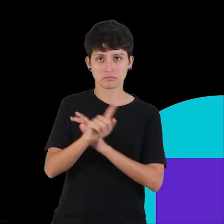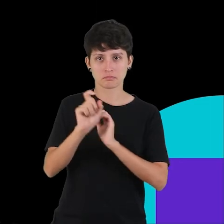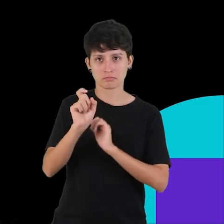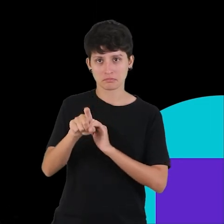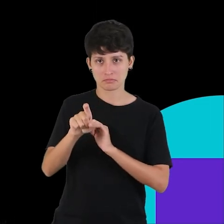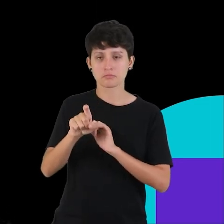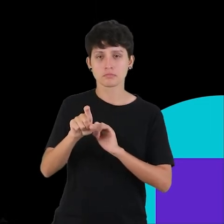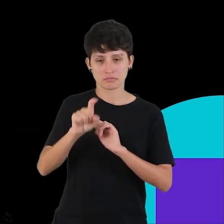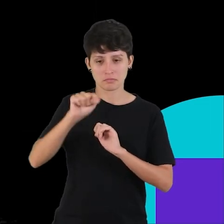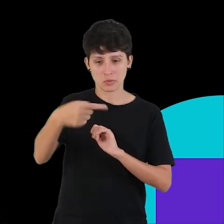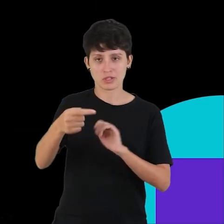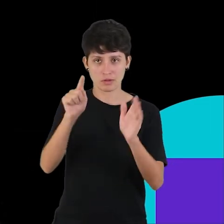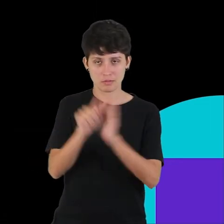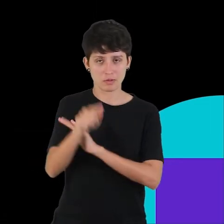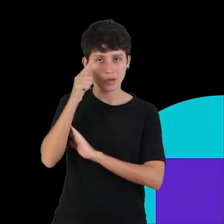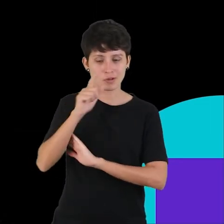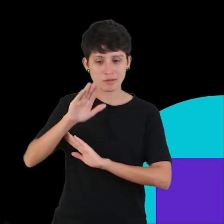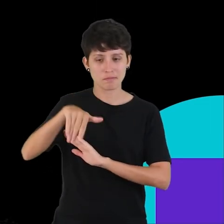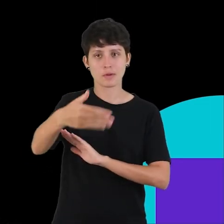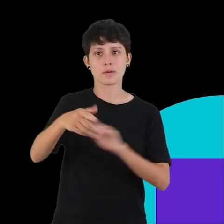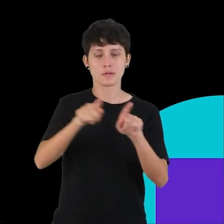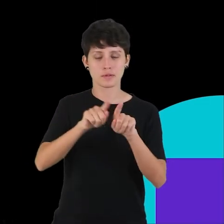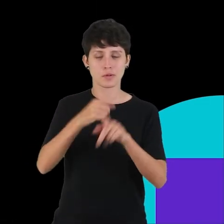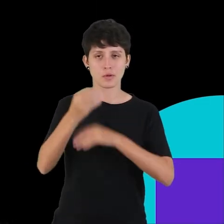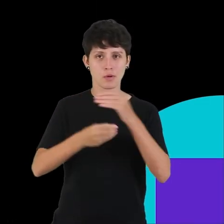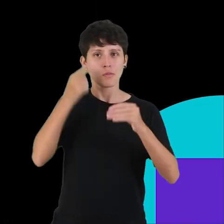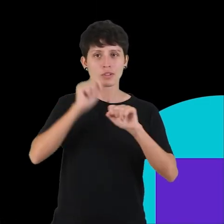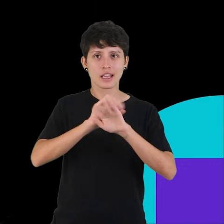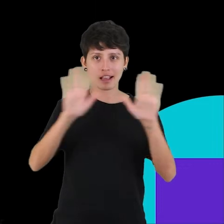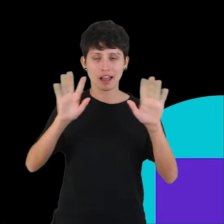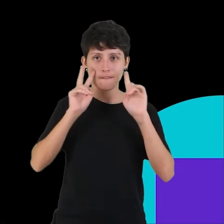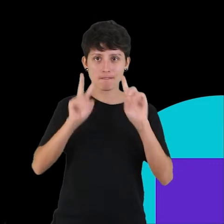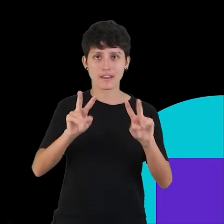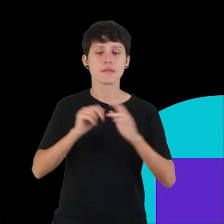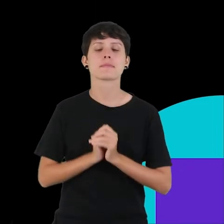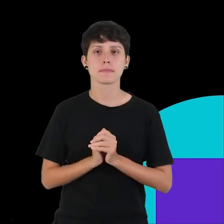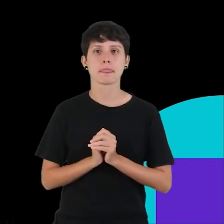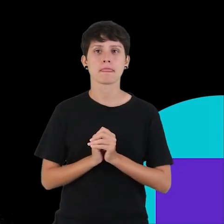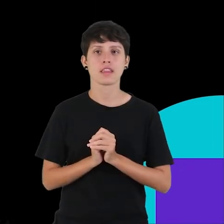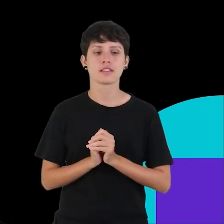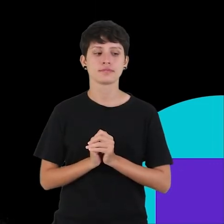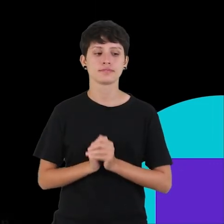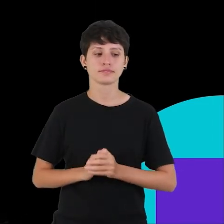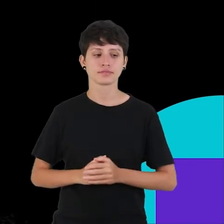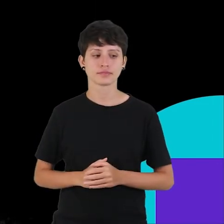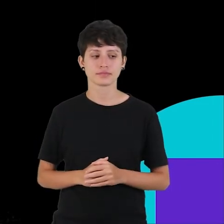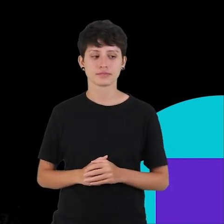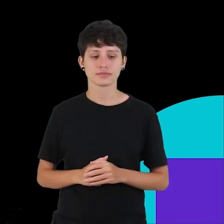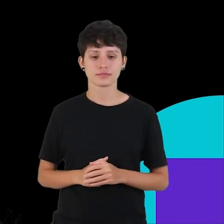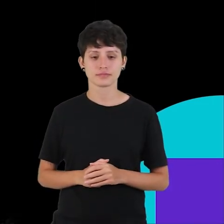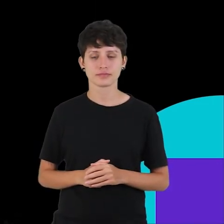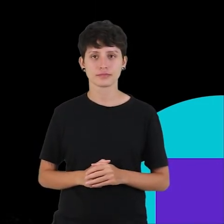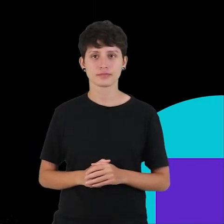de substituição da tradição alimentar, que é por conta de toda essa